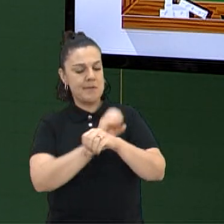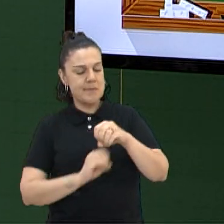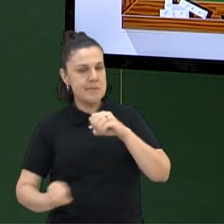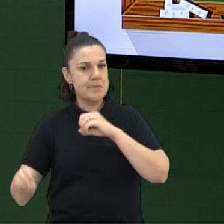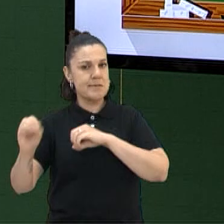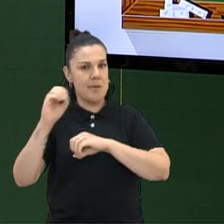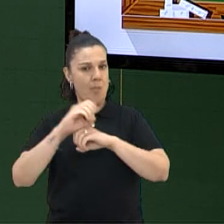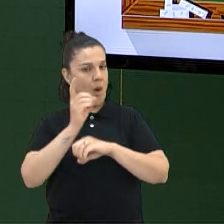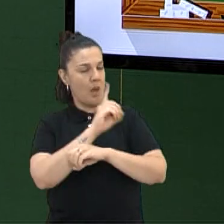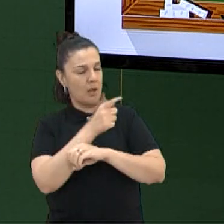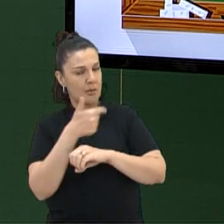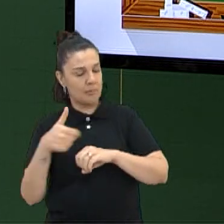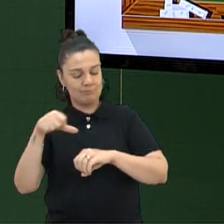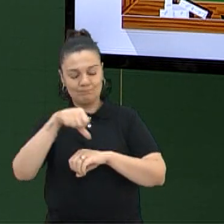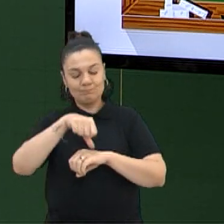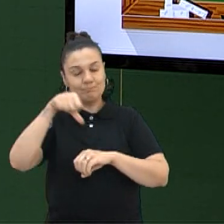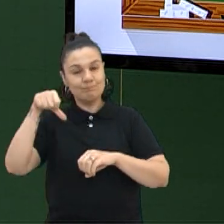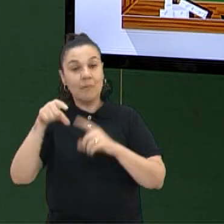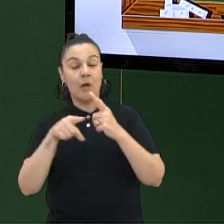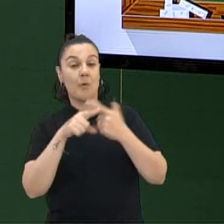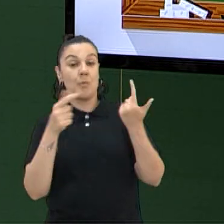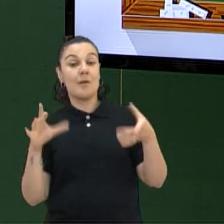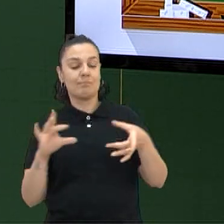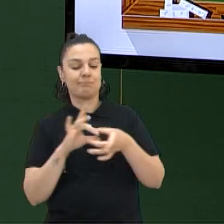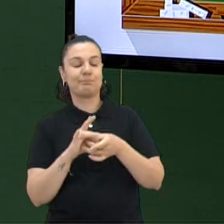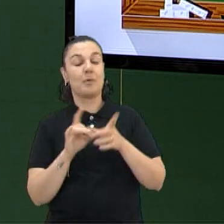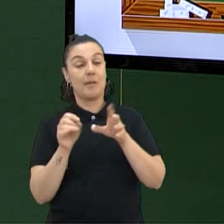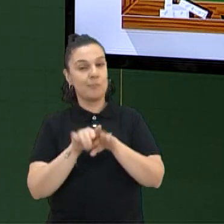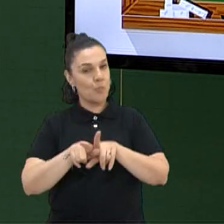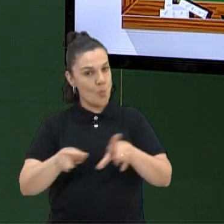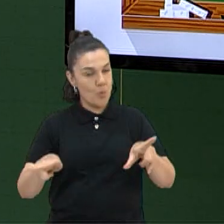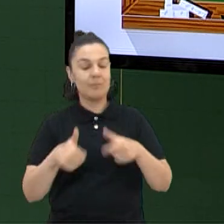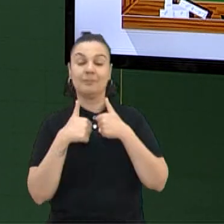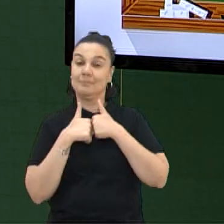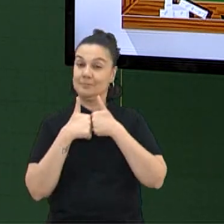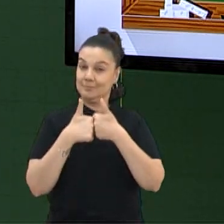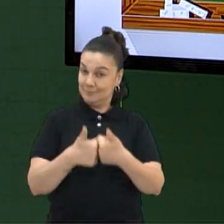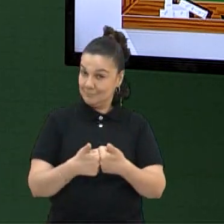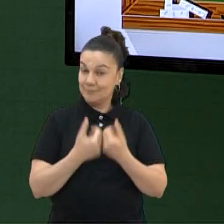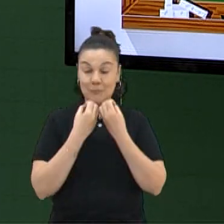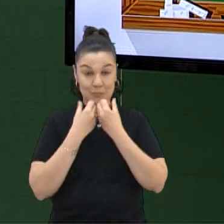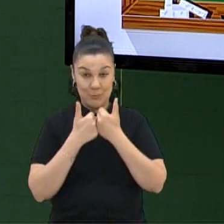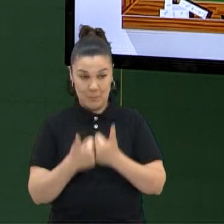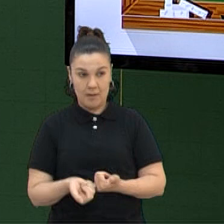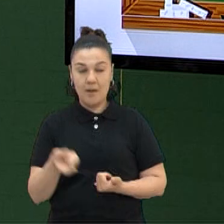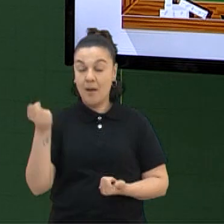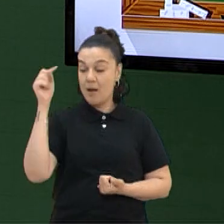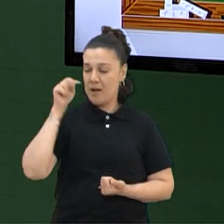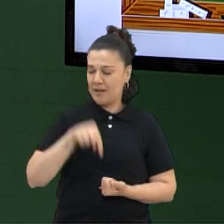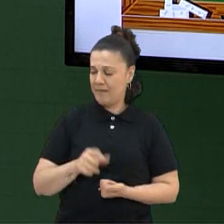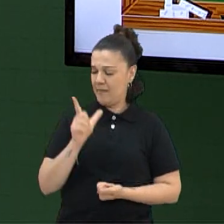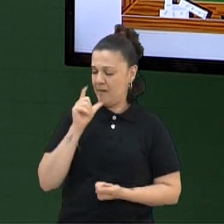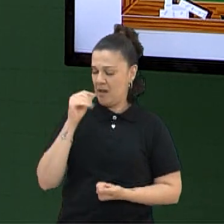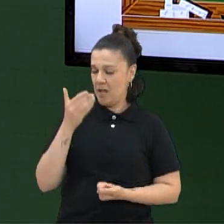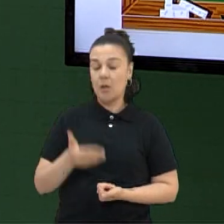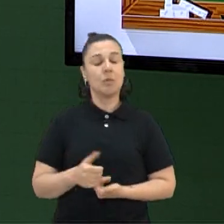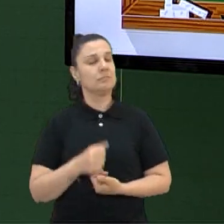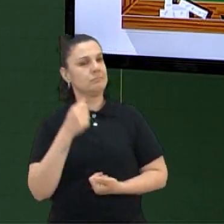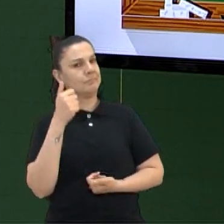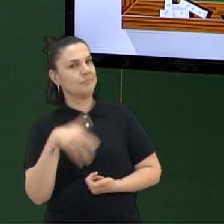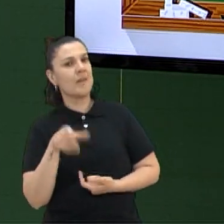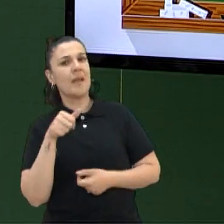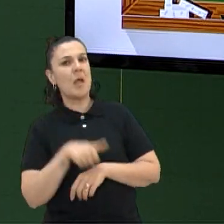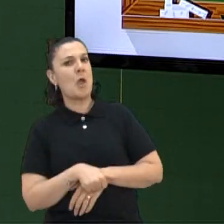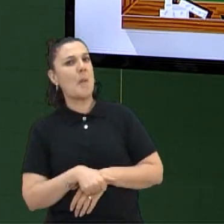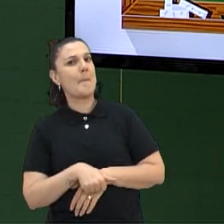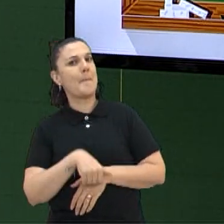ela é apolar porque esses vetores se anulam. Show de bola? Beleza? E na questão da água, opa, quem é